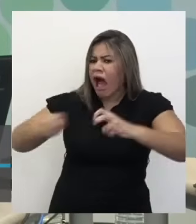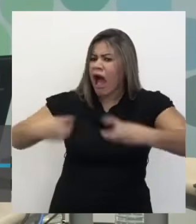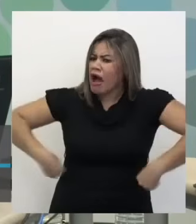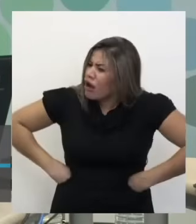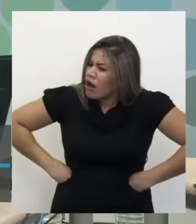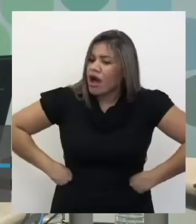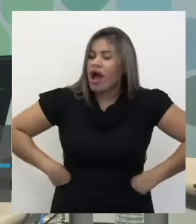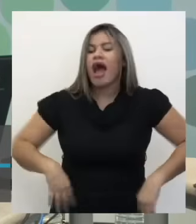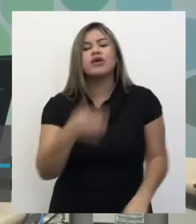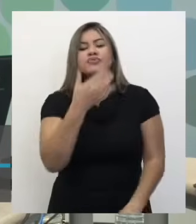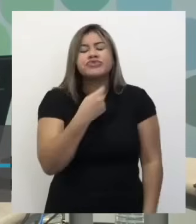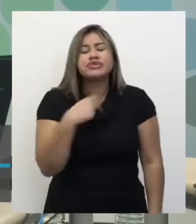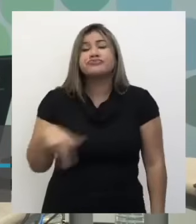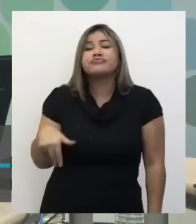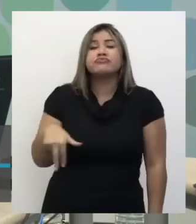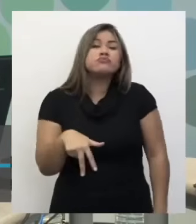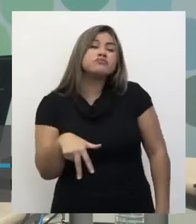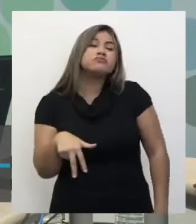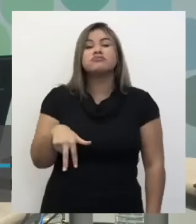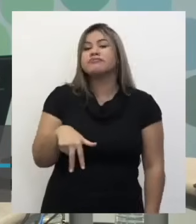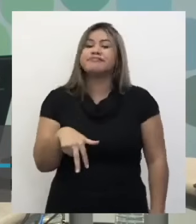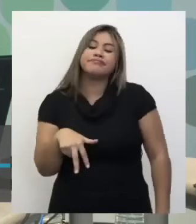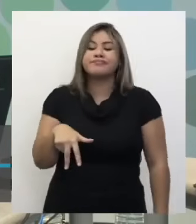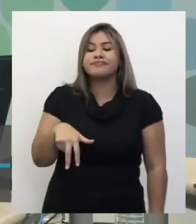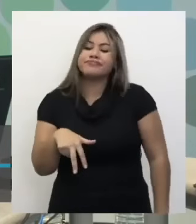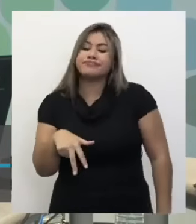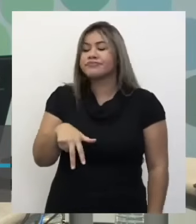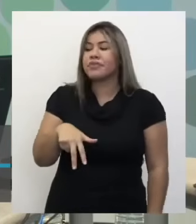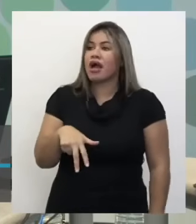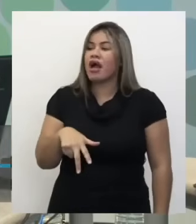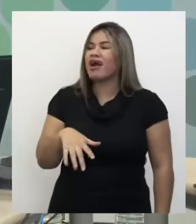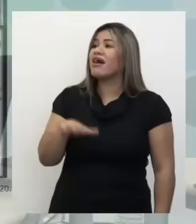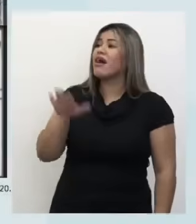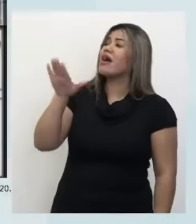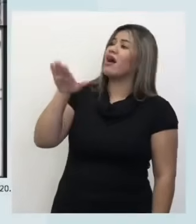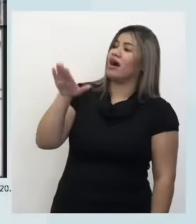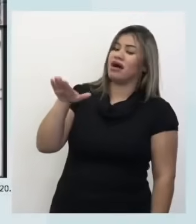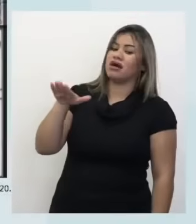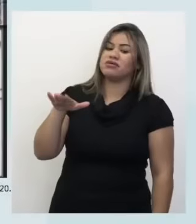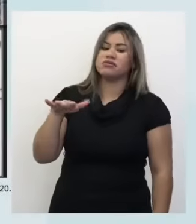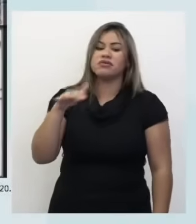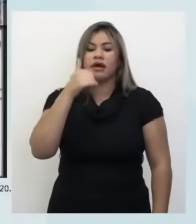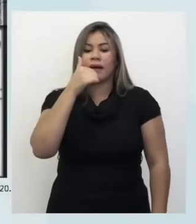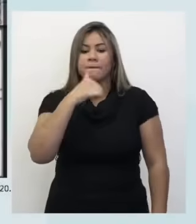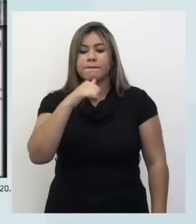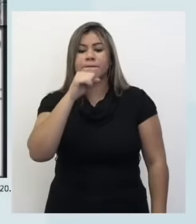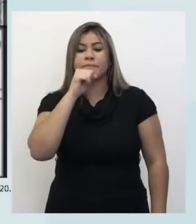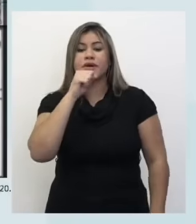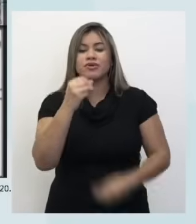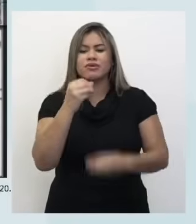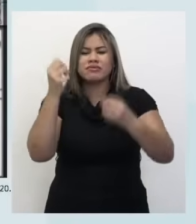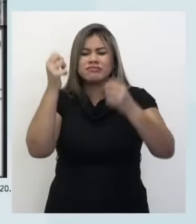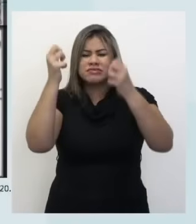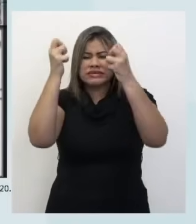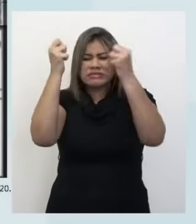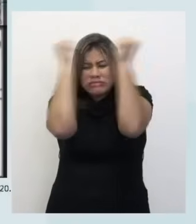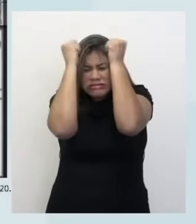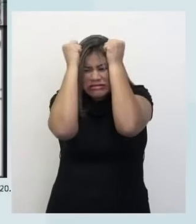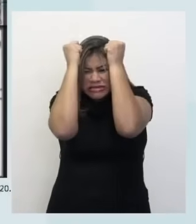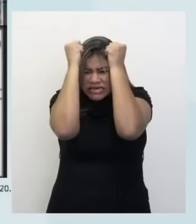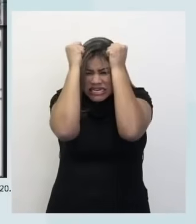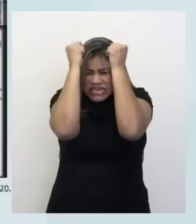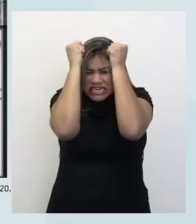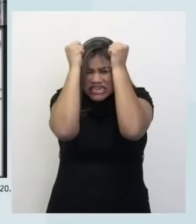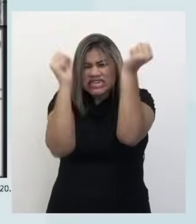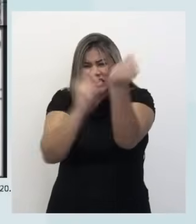todo serelepe e olha a cara dela, a cara dela tão brava, porque assim, meu Deus, como eu não sei se ela tá indignada pelo fato dele ter